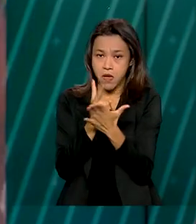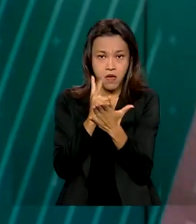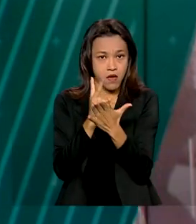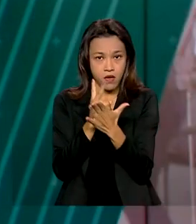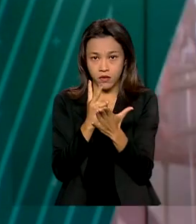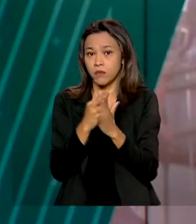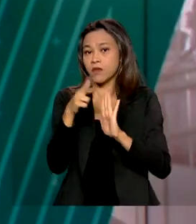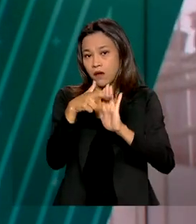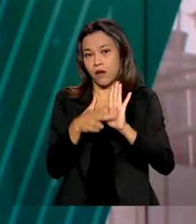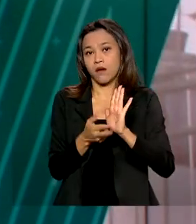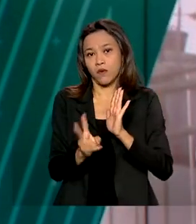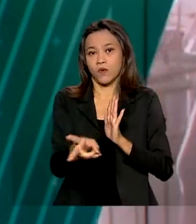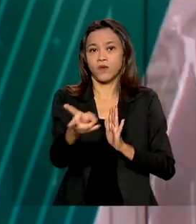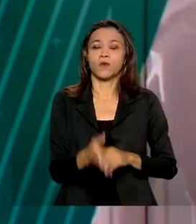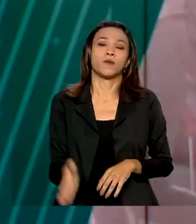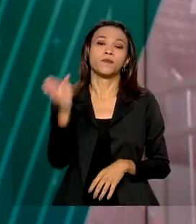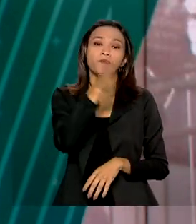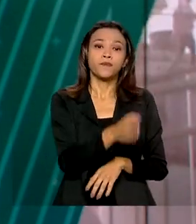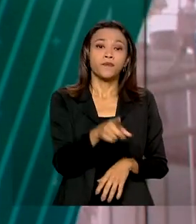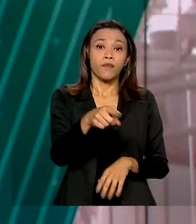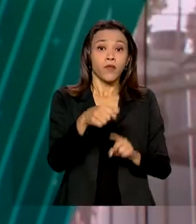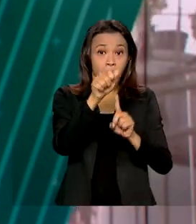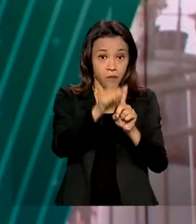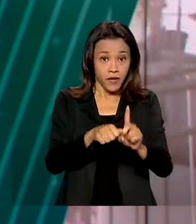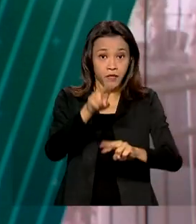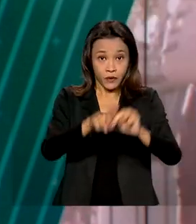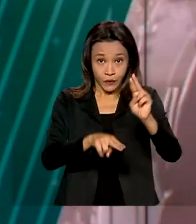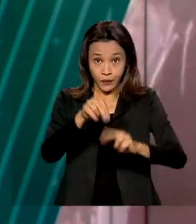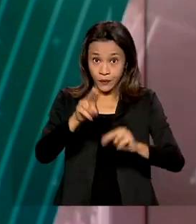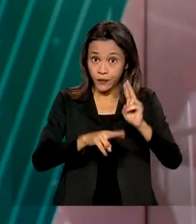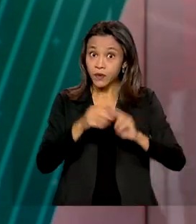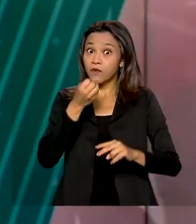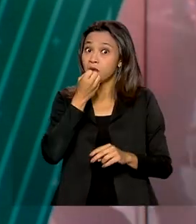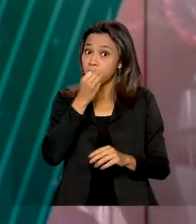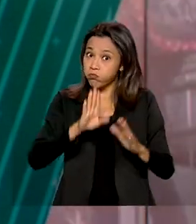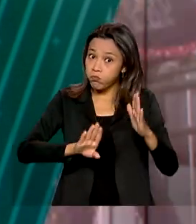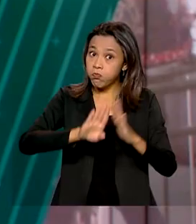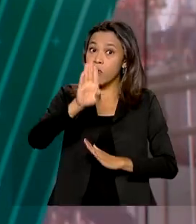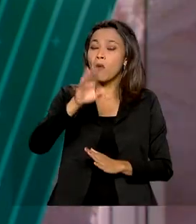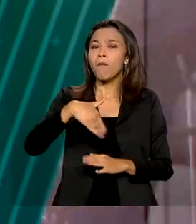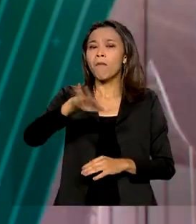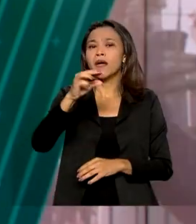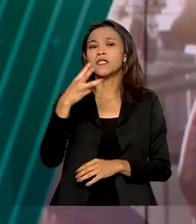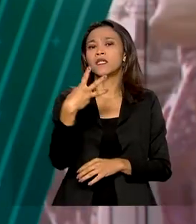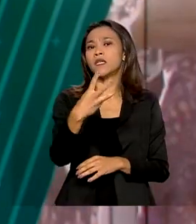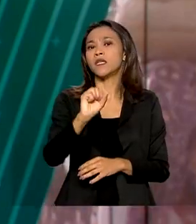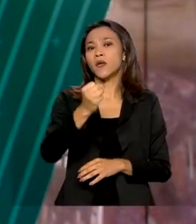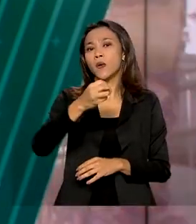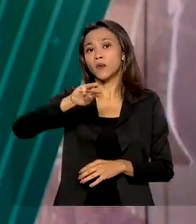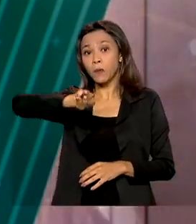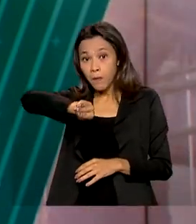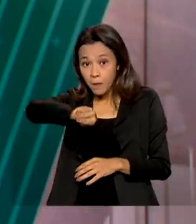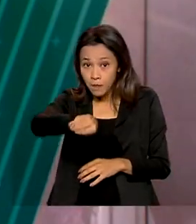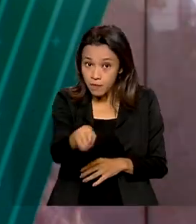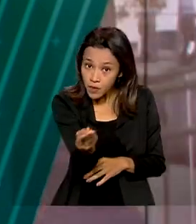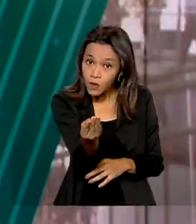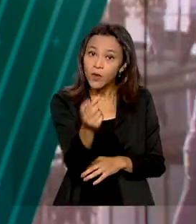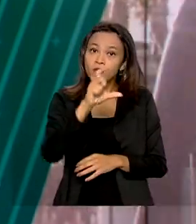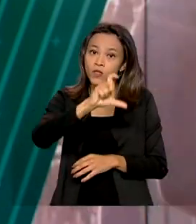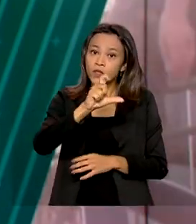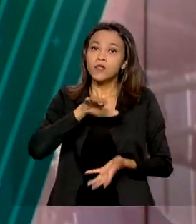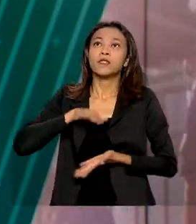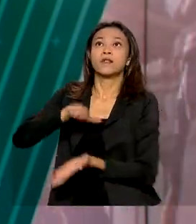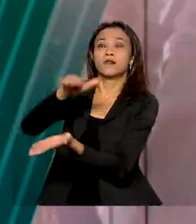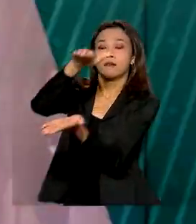E o mês de junho teve recorde na distribuição de vacinas contra a Covid-19. Foram mais de 38 milhões de doses de imunizantes entregues aos